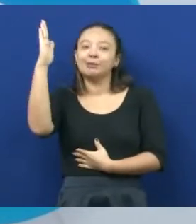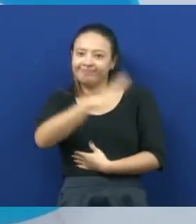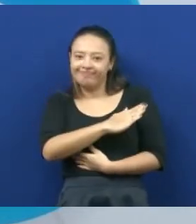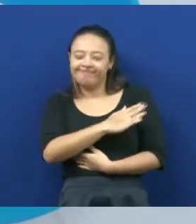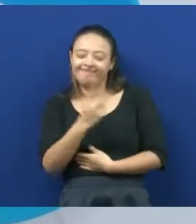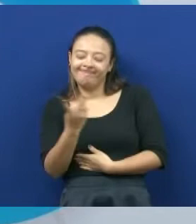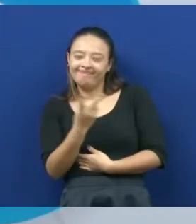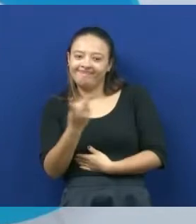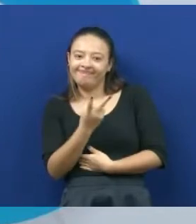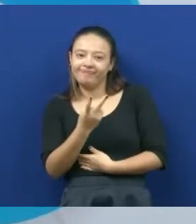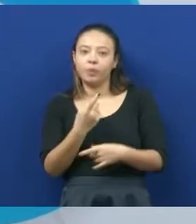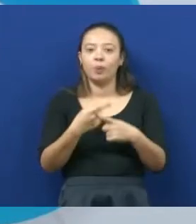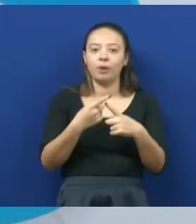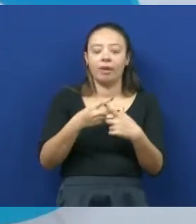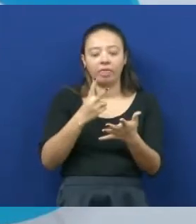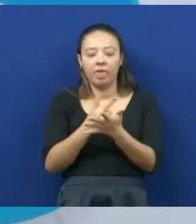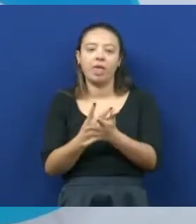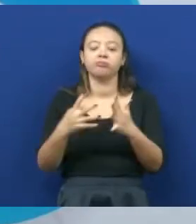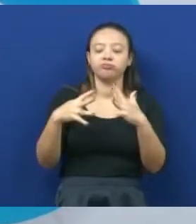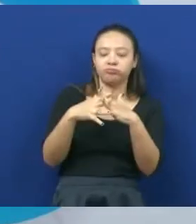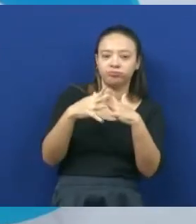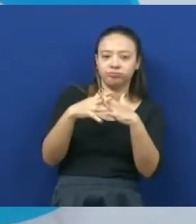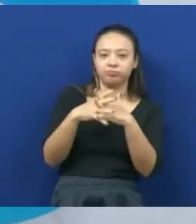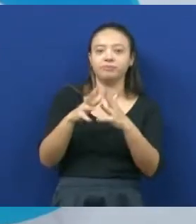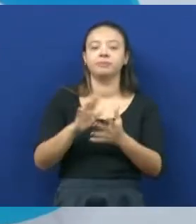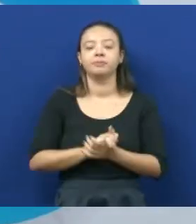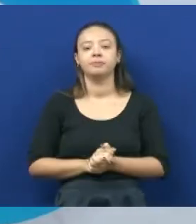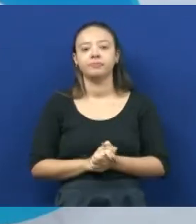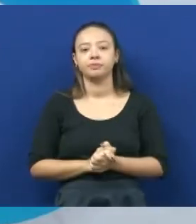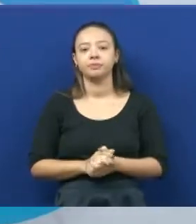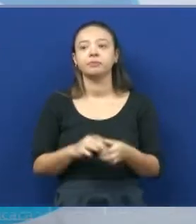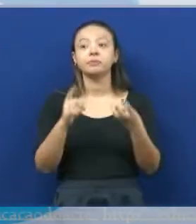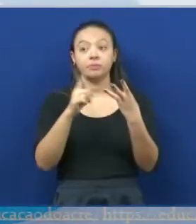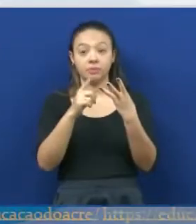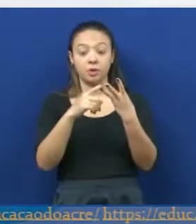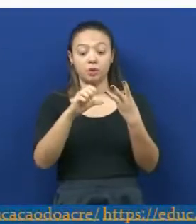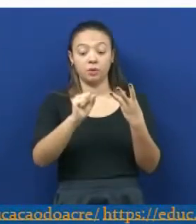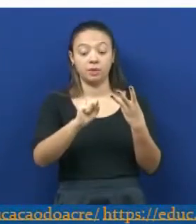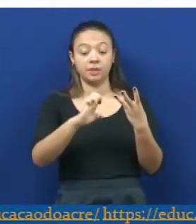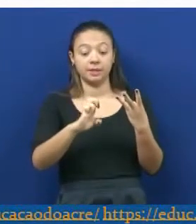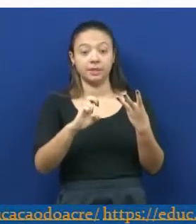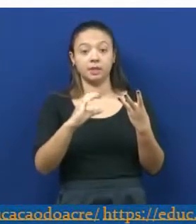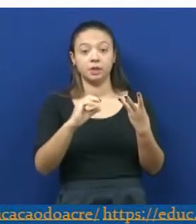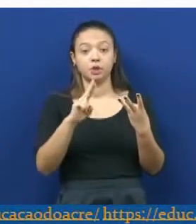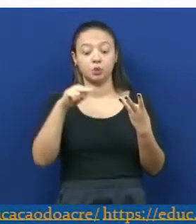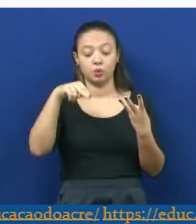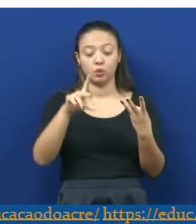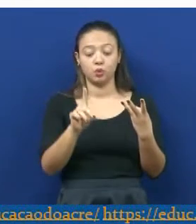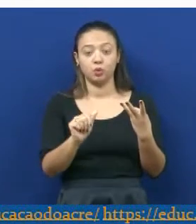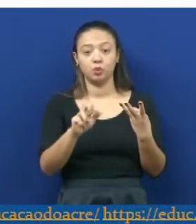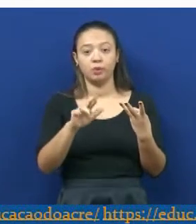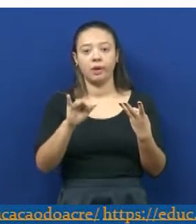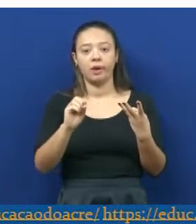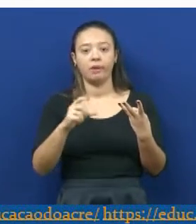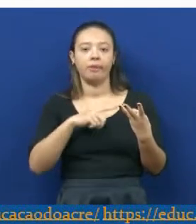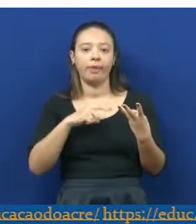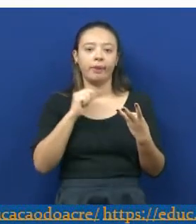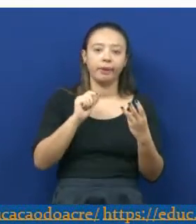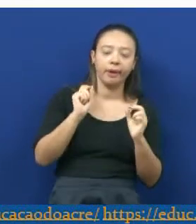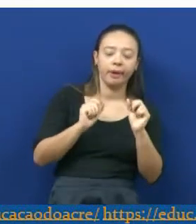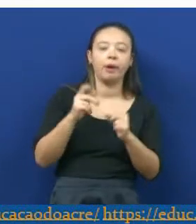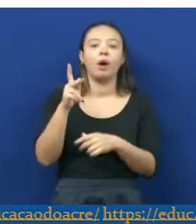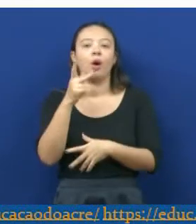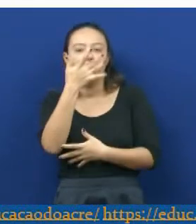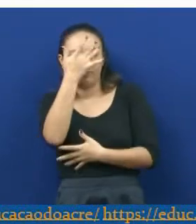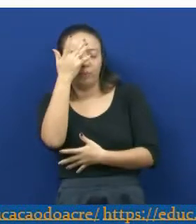atrapalhar uma a outra. E as personagens secundárias, a gente percebe que é o alfinete, a própria costureira, o professor de